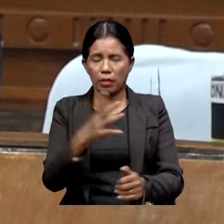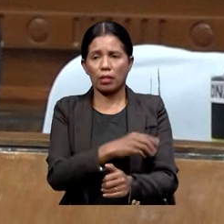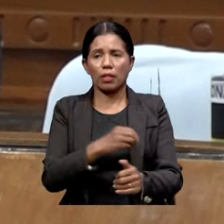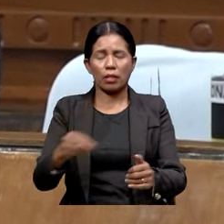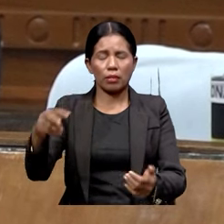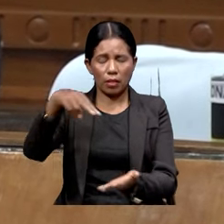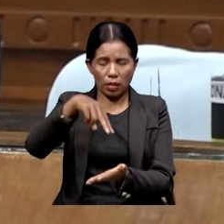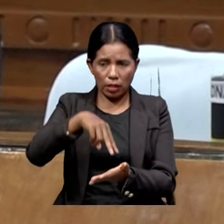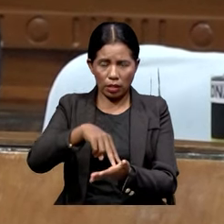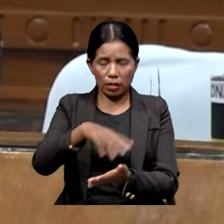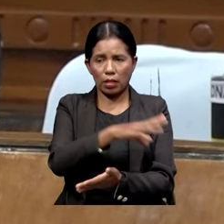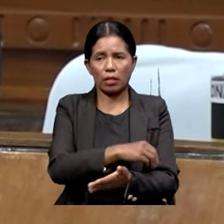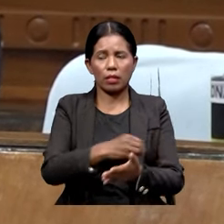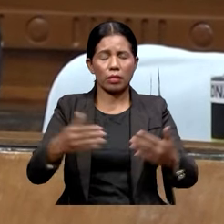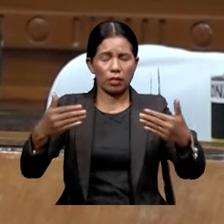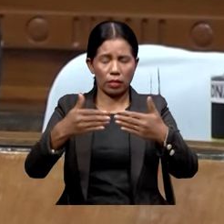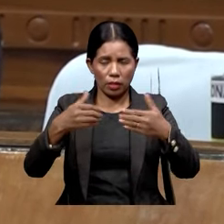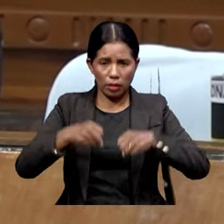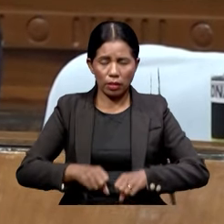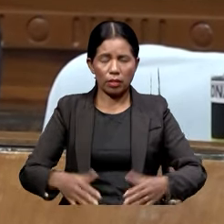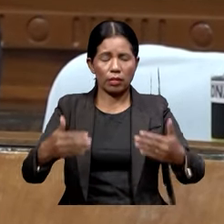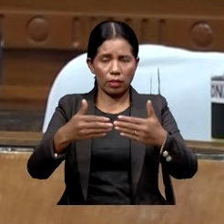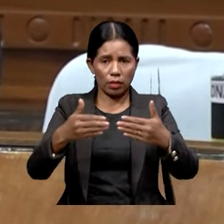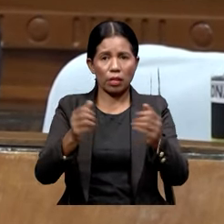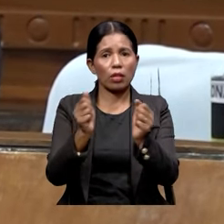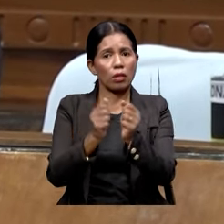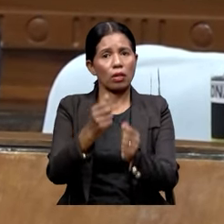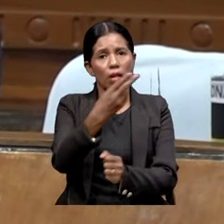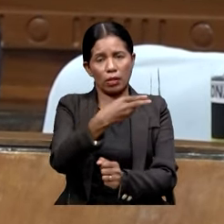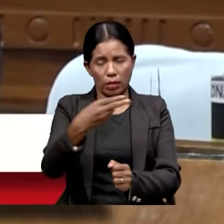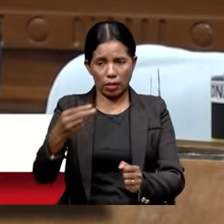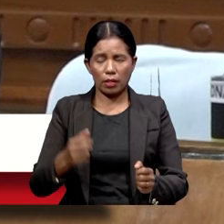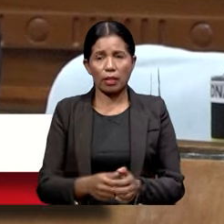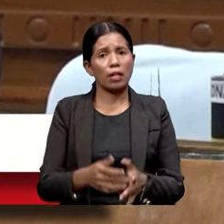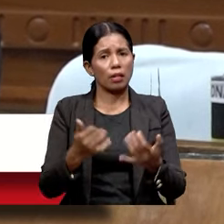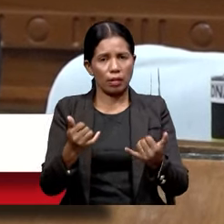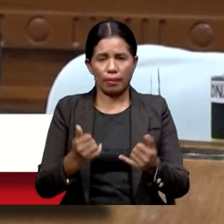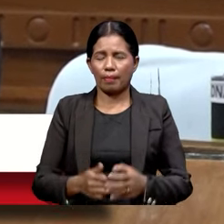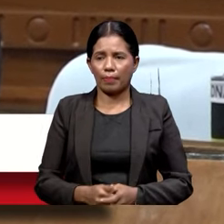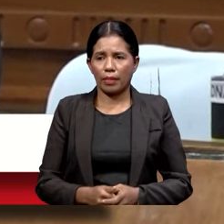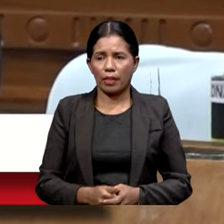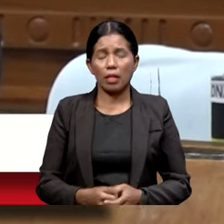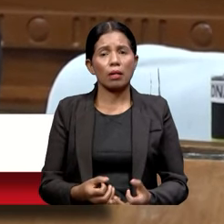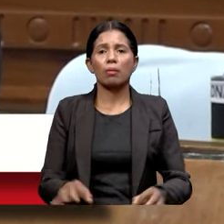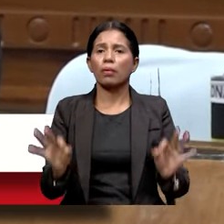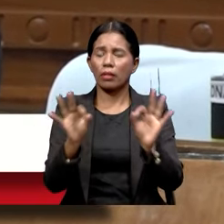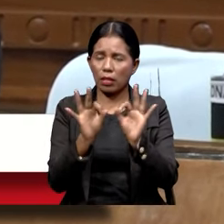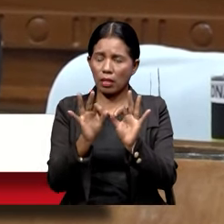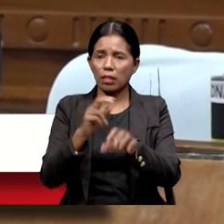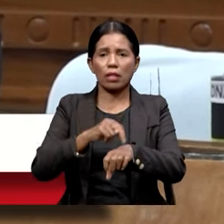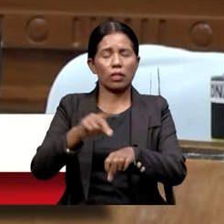estabeleça fronteiras terrestres no marítima ou Indonésia. Indonésia. Prioridade nacional